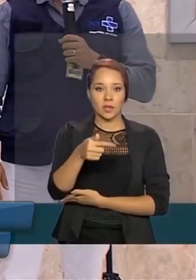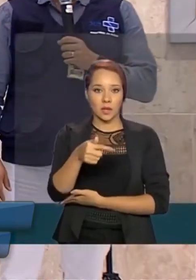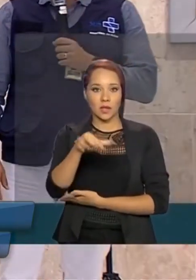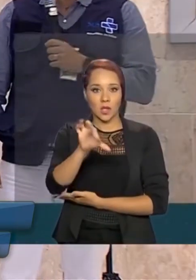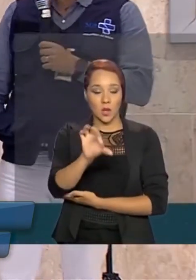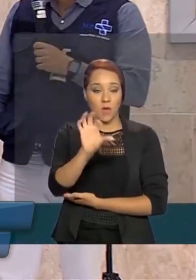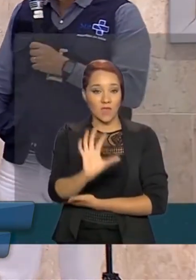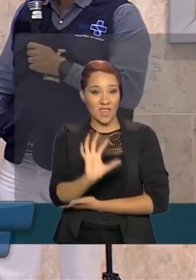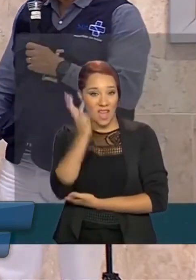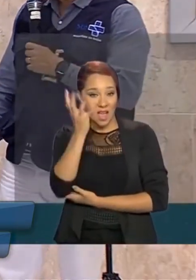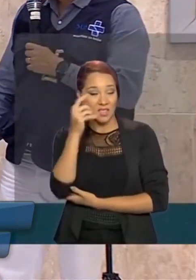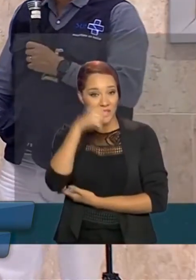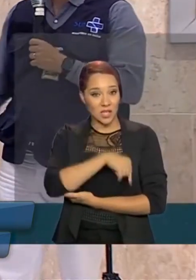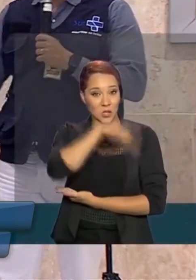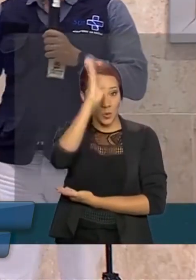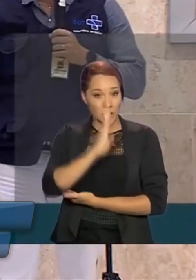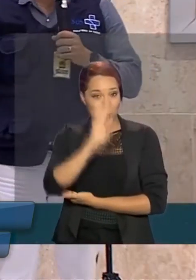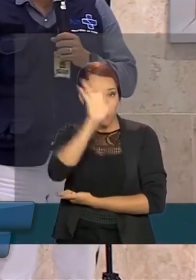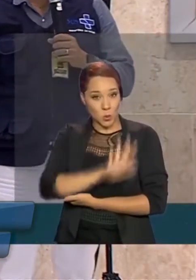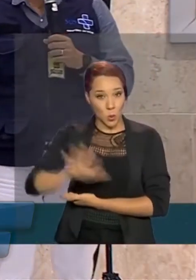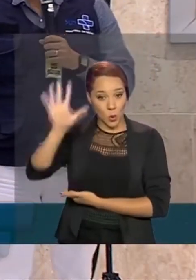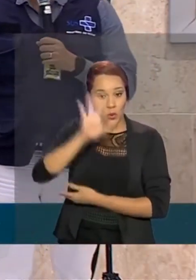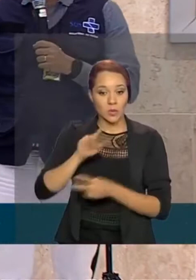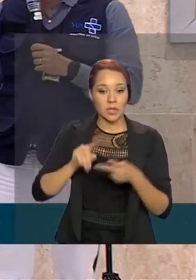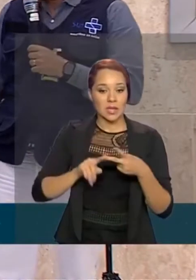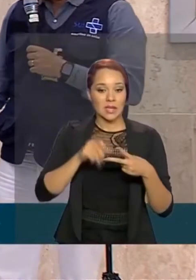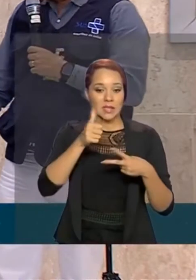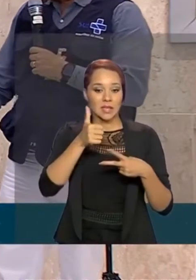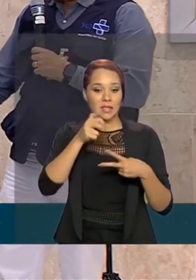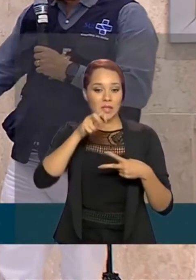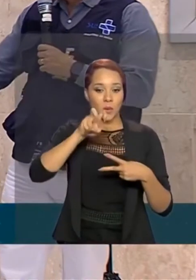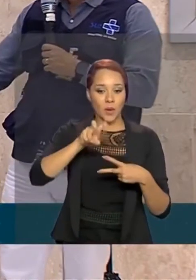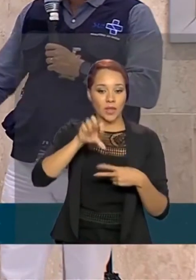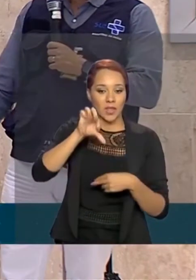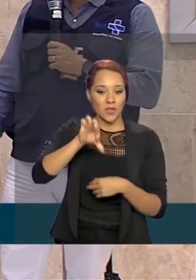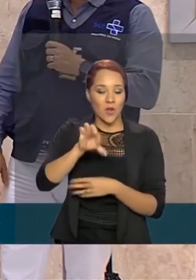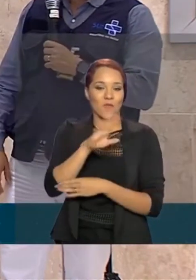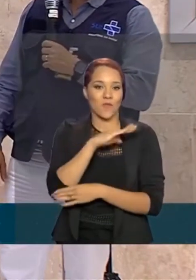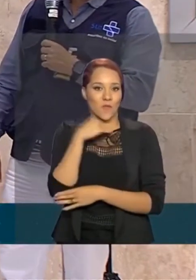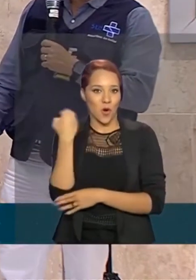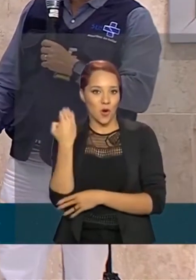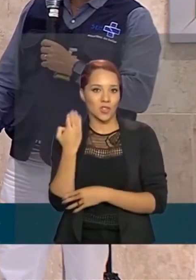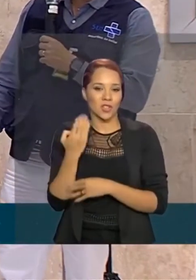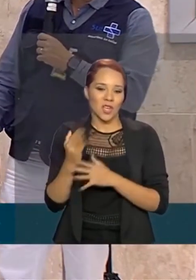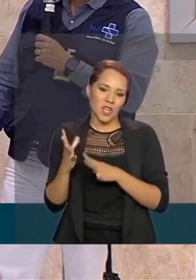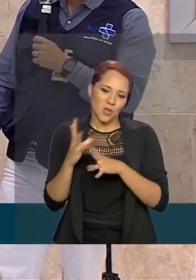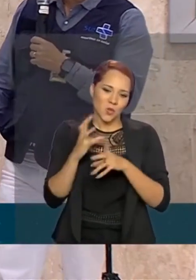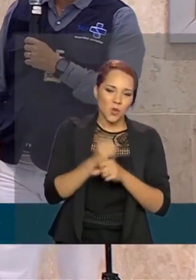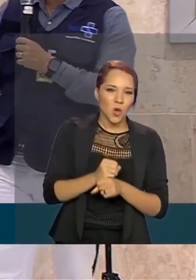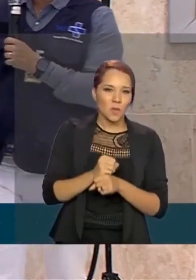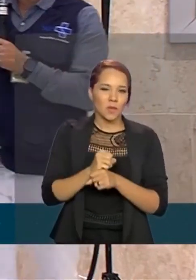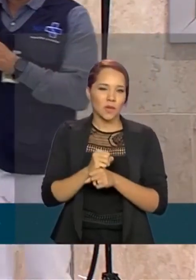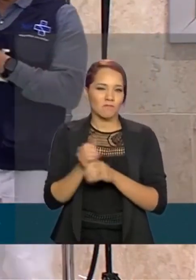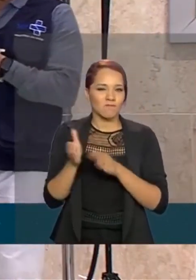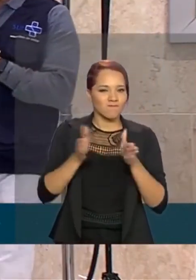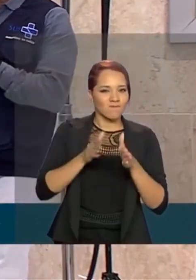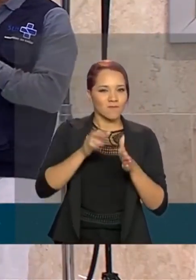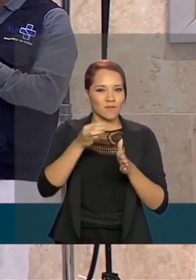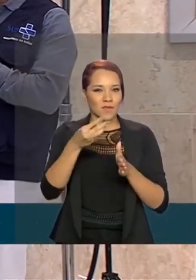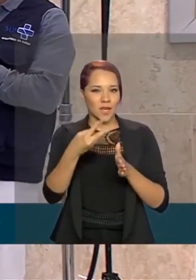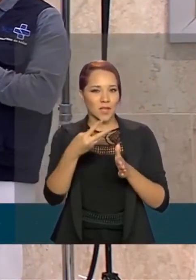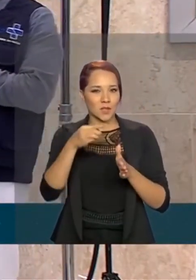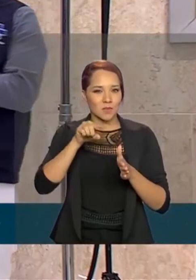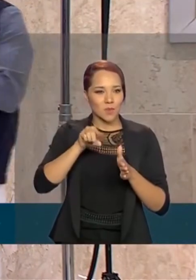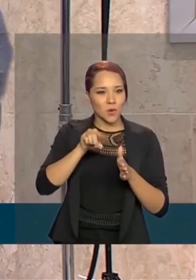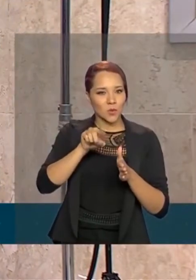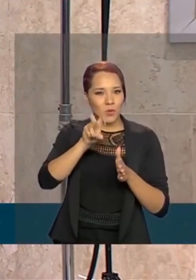4.579 casos no Brasil inteiro, 159 óbitos, perfazendo 3,5% de letalidade. Na